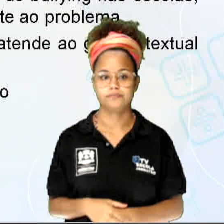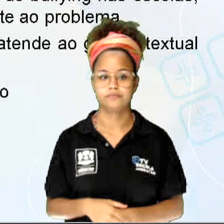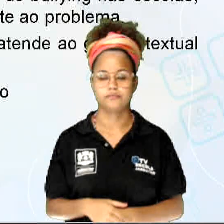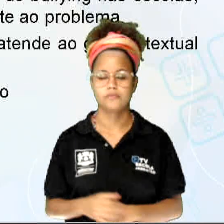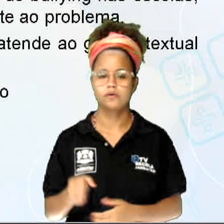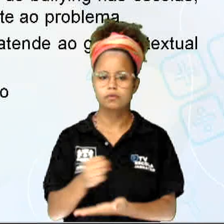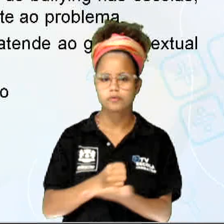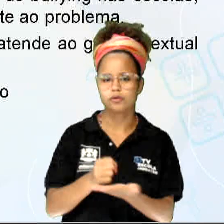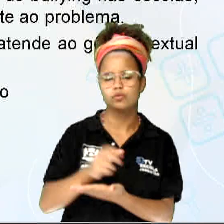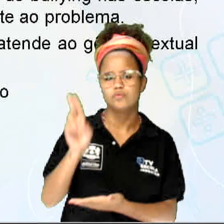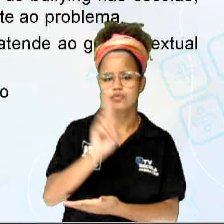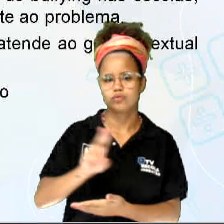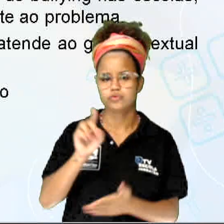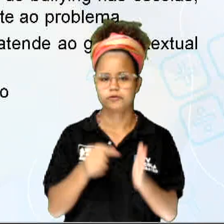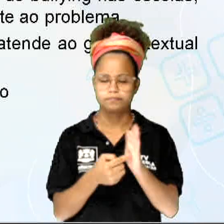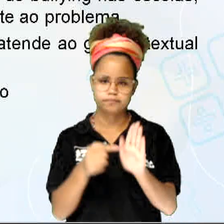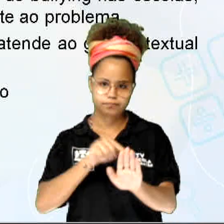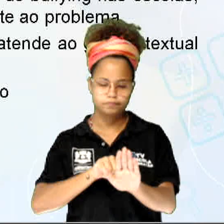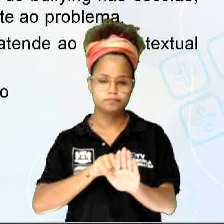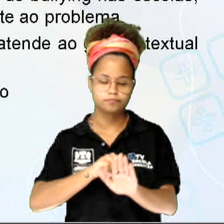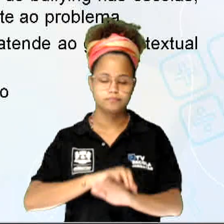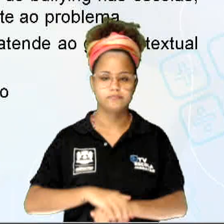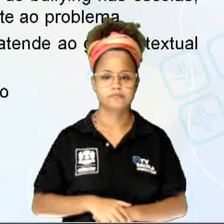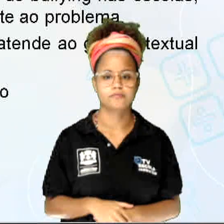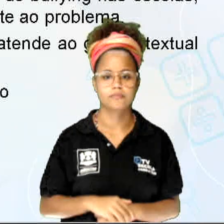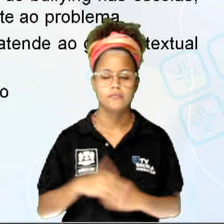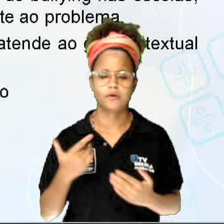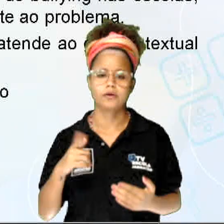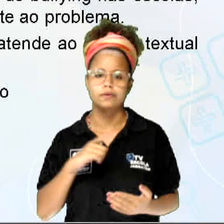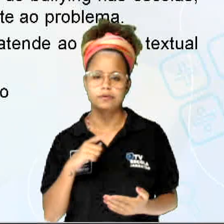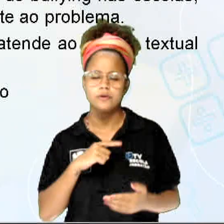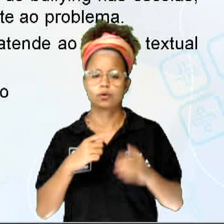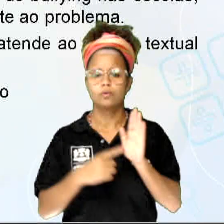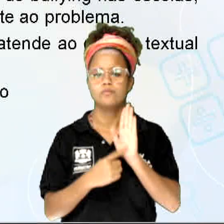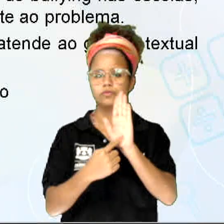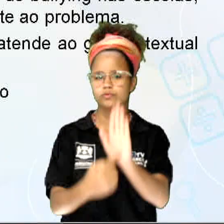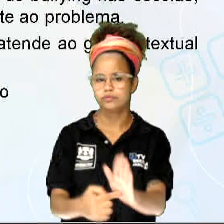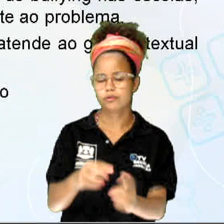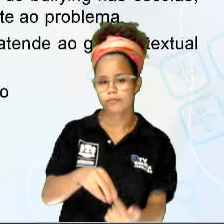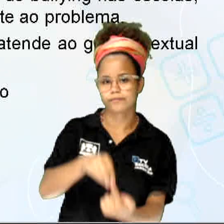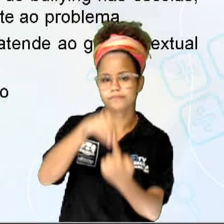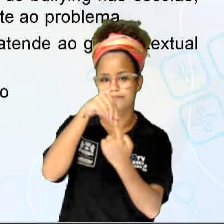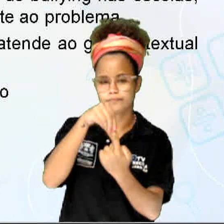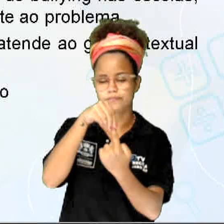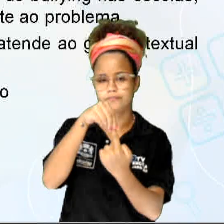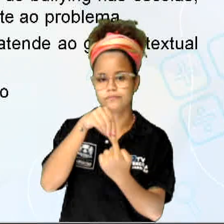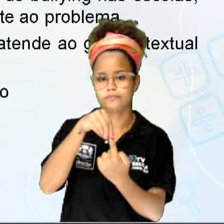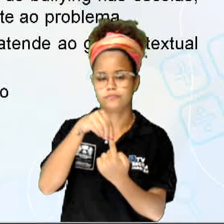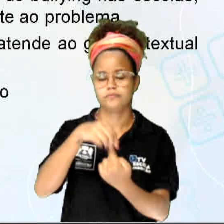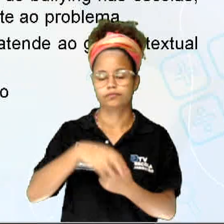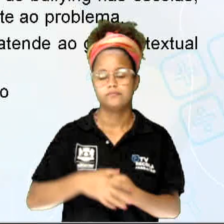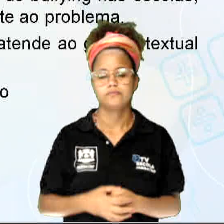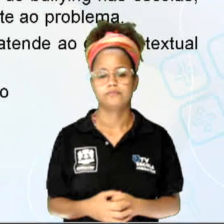figuras de linguagem, através das quais são expostos os principais